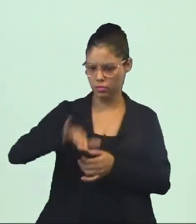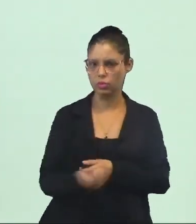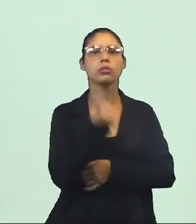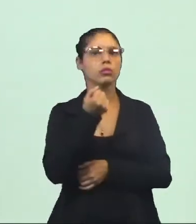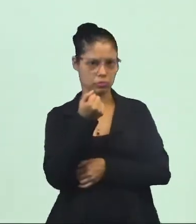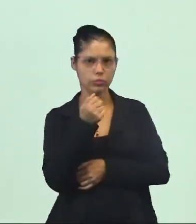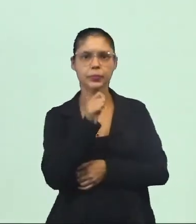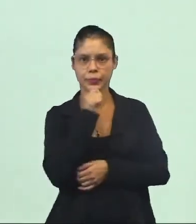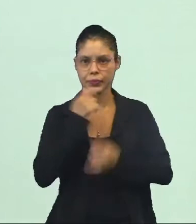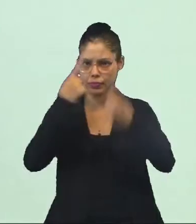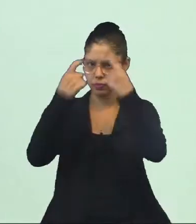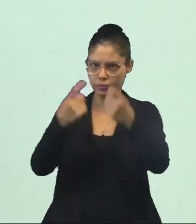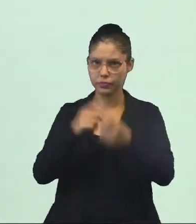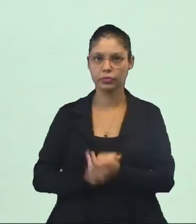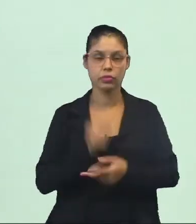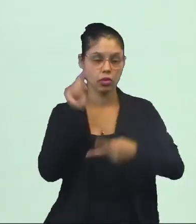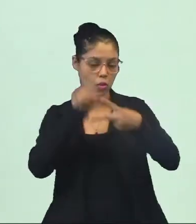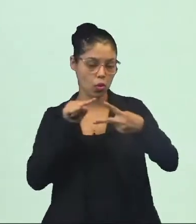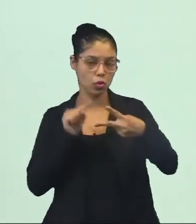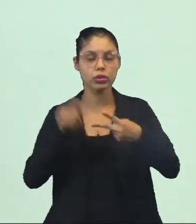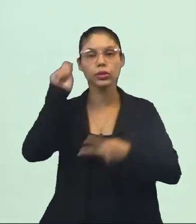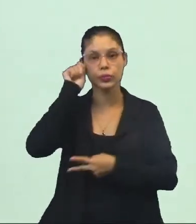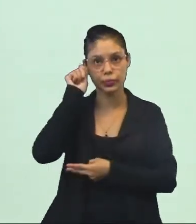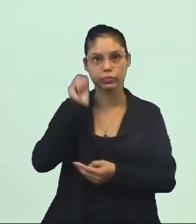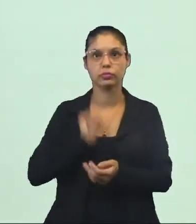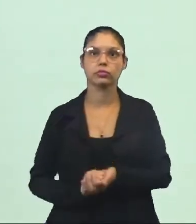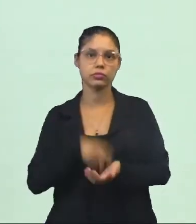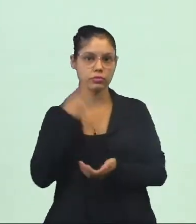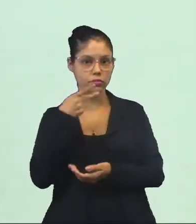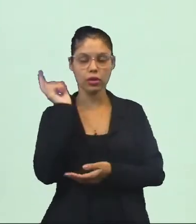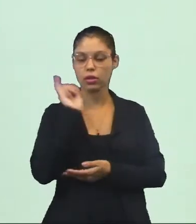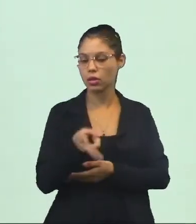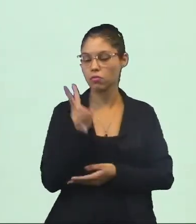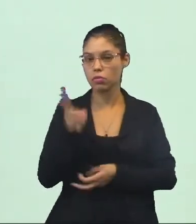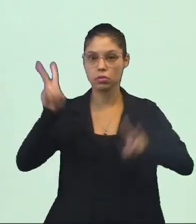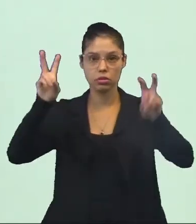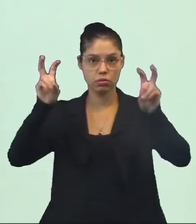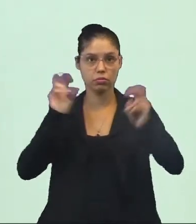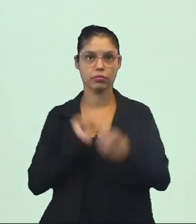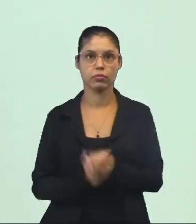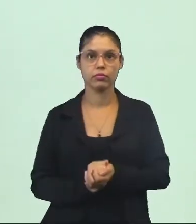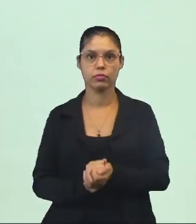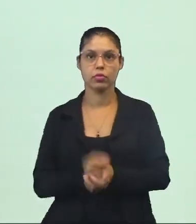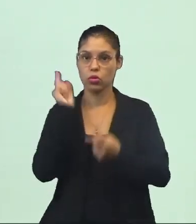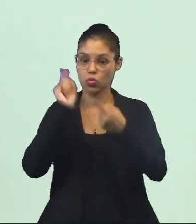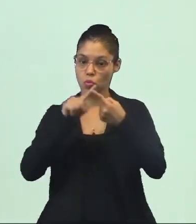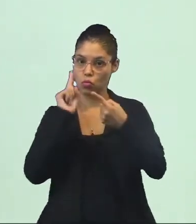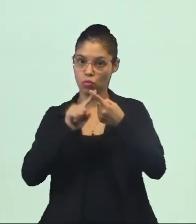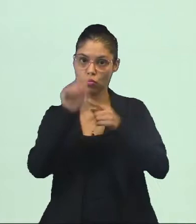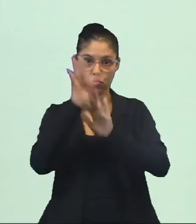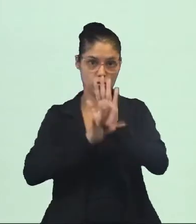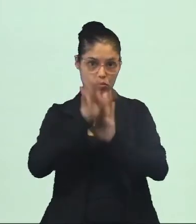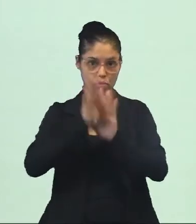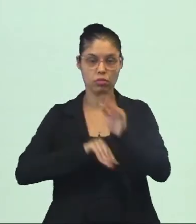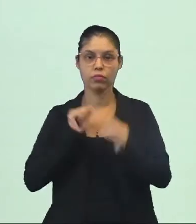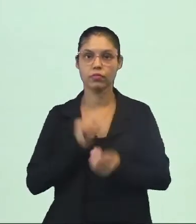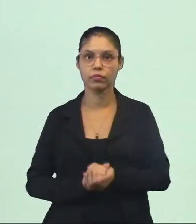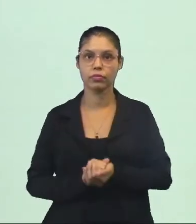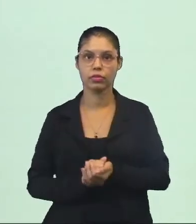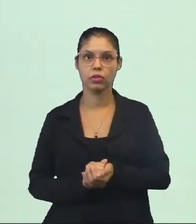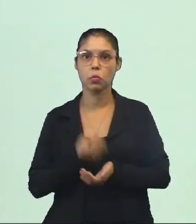aí a gente tem 2 autores que estão falando da mesma temática, em que em um dos textos, um